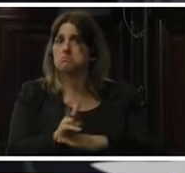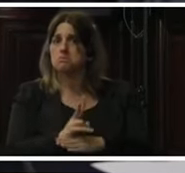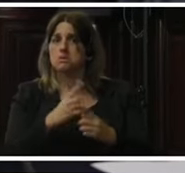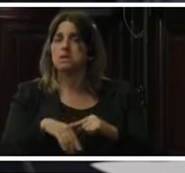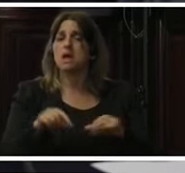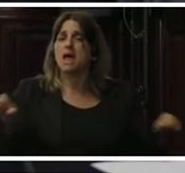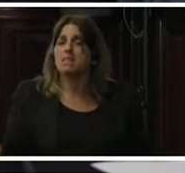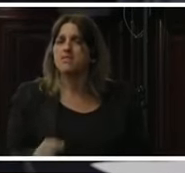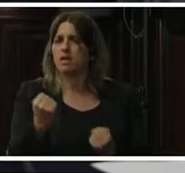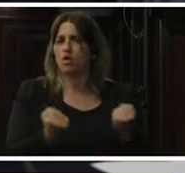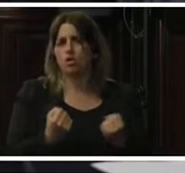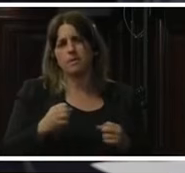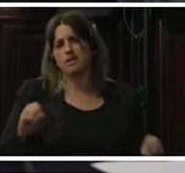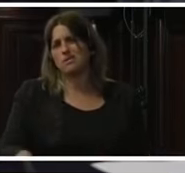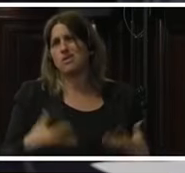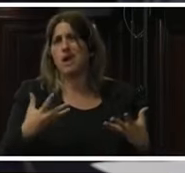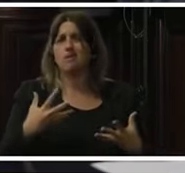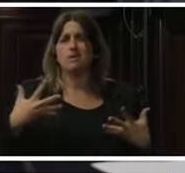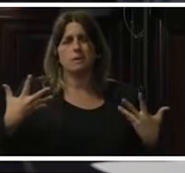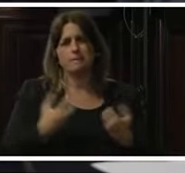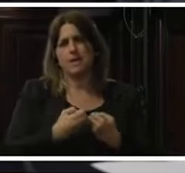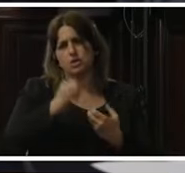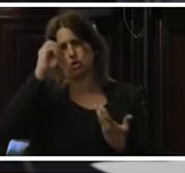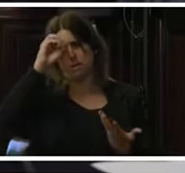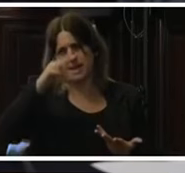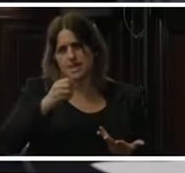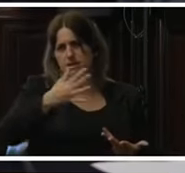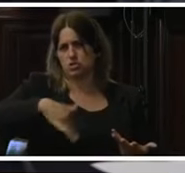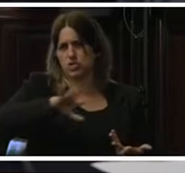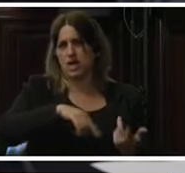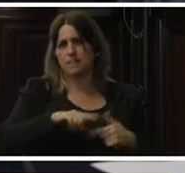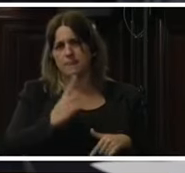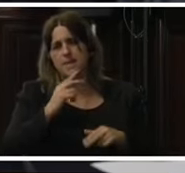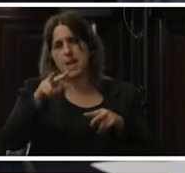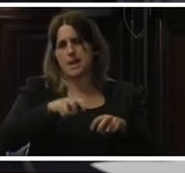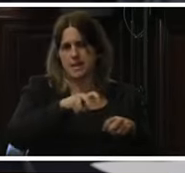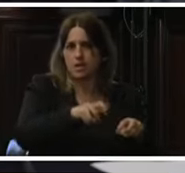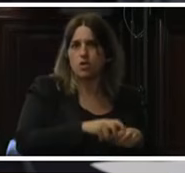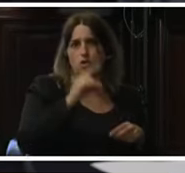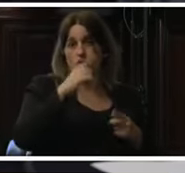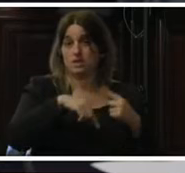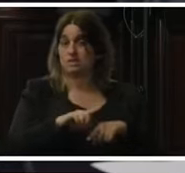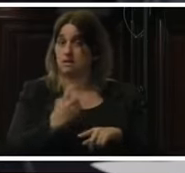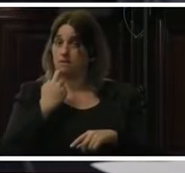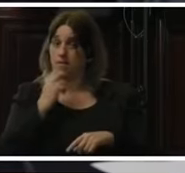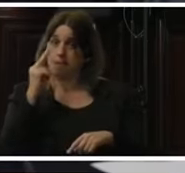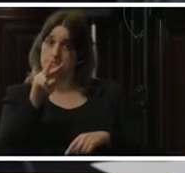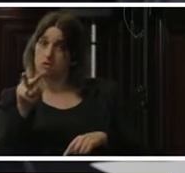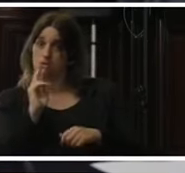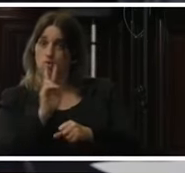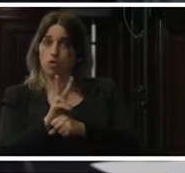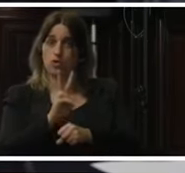socioambientais com a mineração eo arrendamento agrícola sem a devida observância das proteções previstas nas convenções